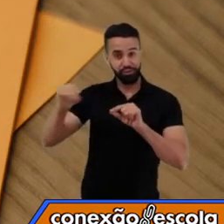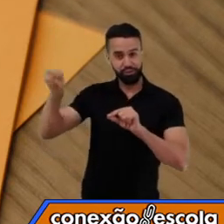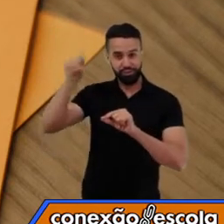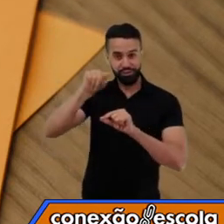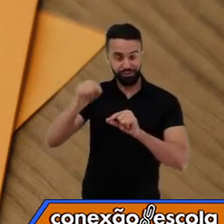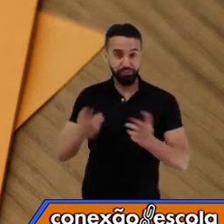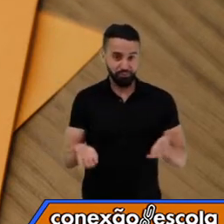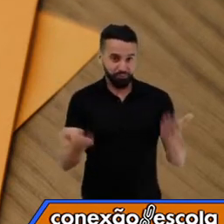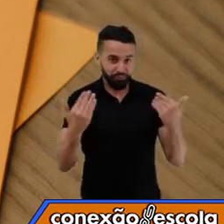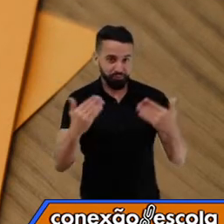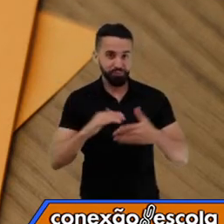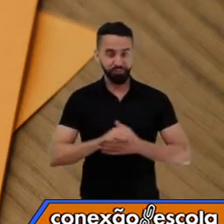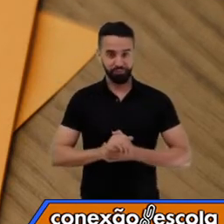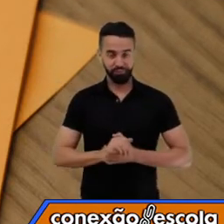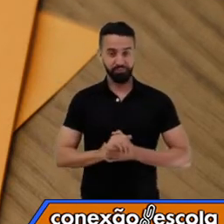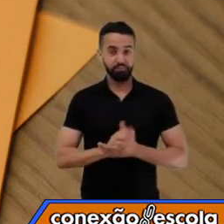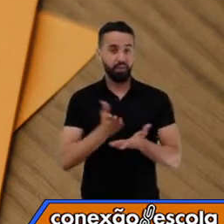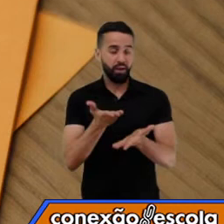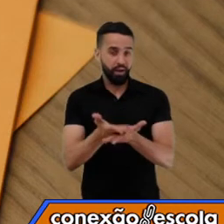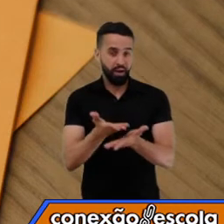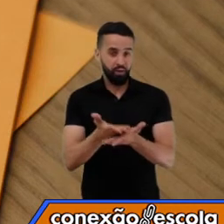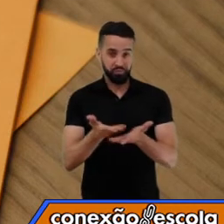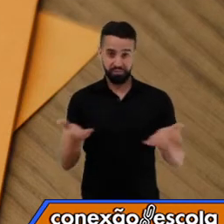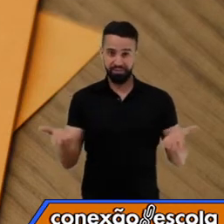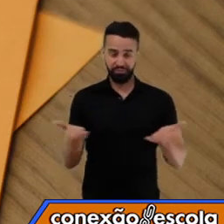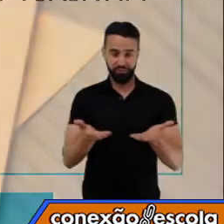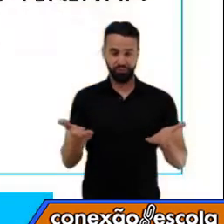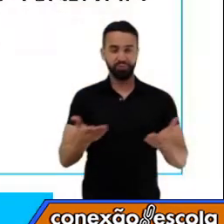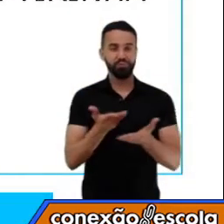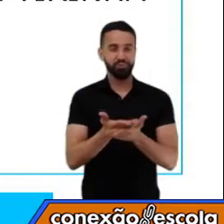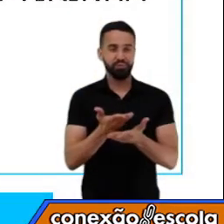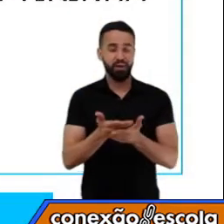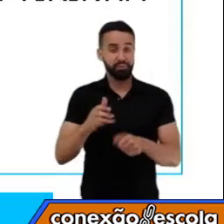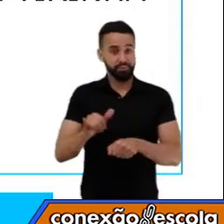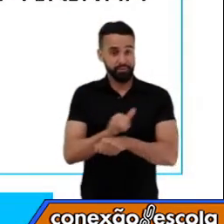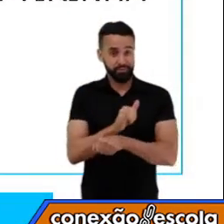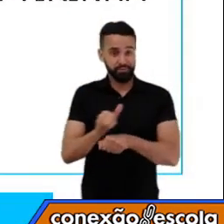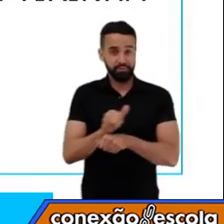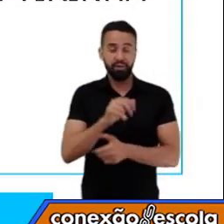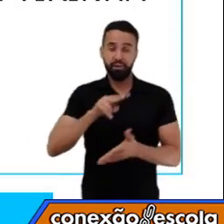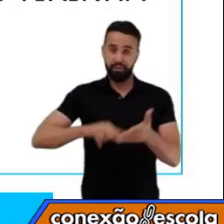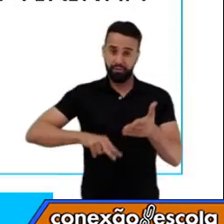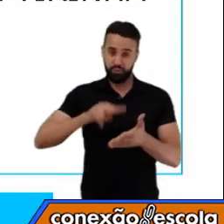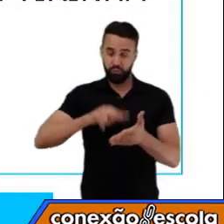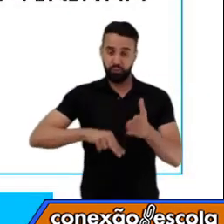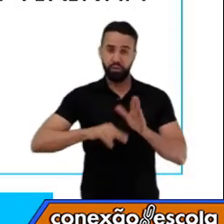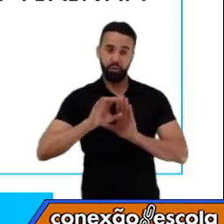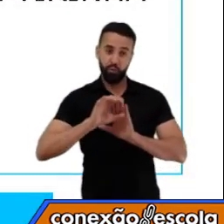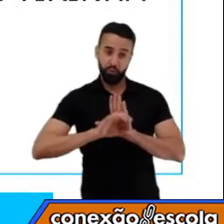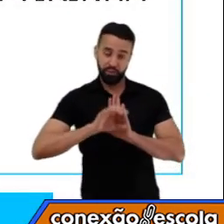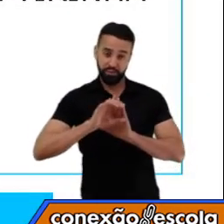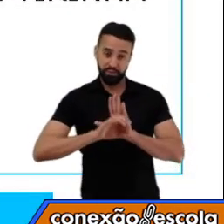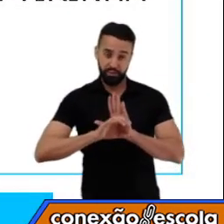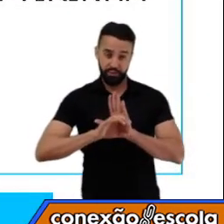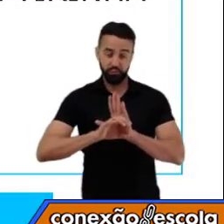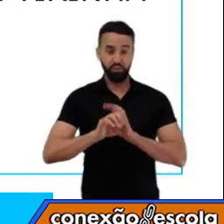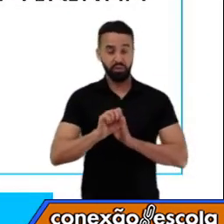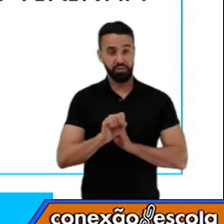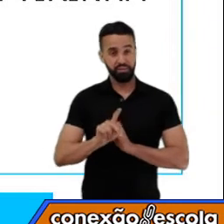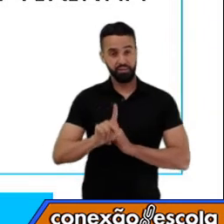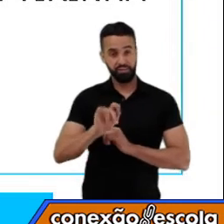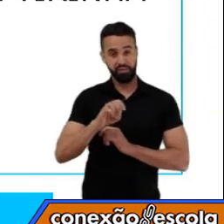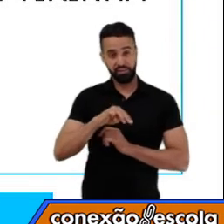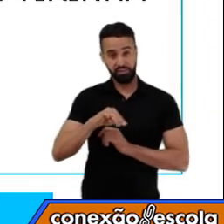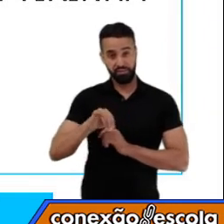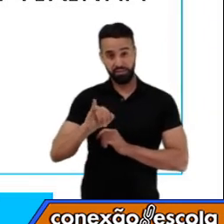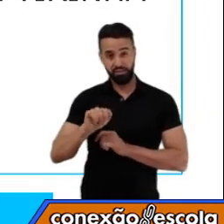lá nessa aula nós vamos estudar as estratégias de leitura o conceito de